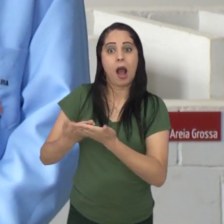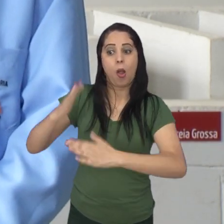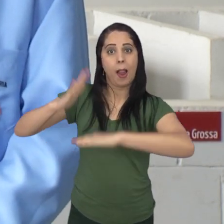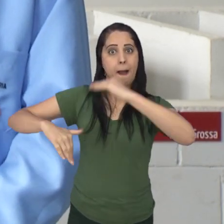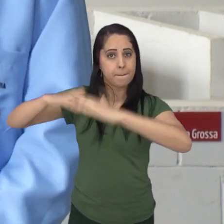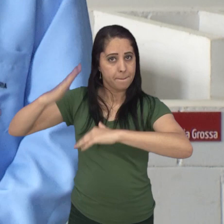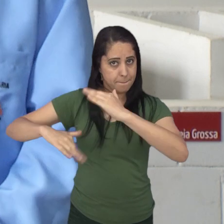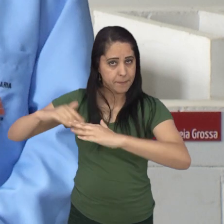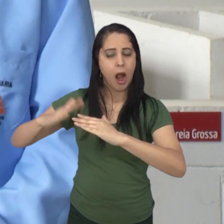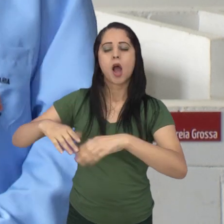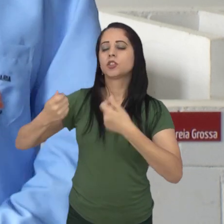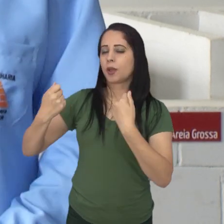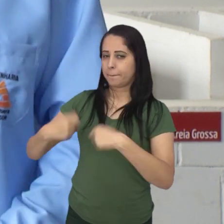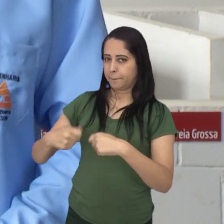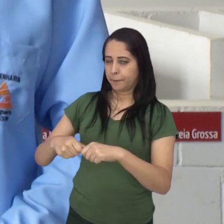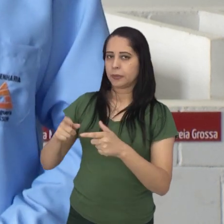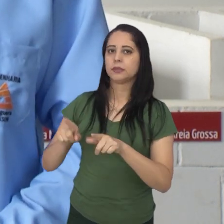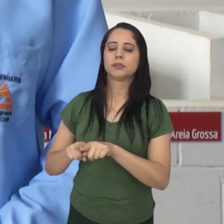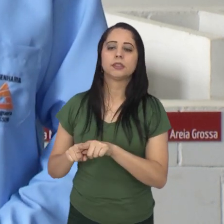nos laboratórios